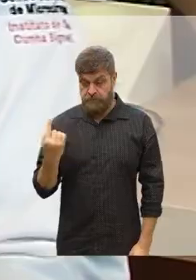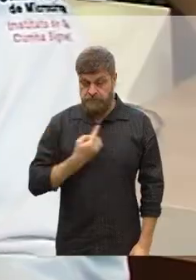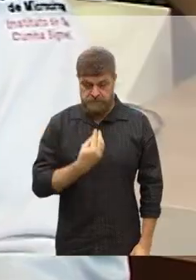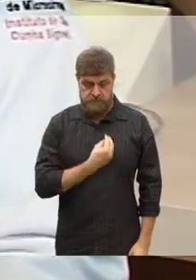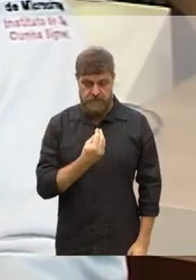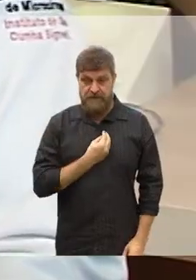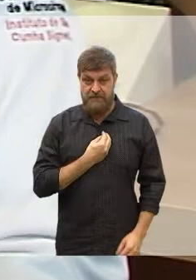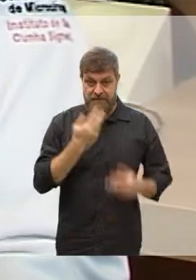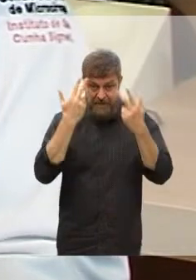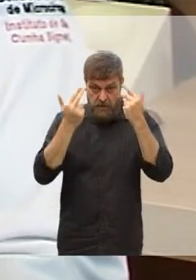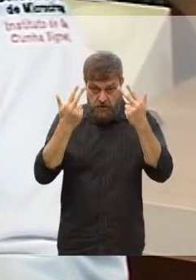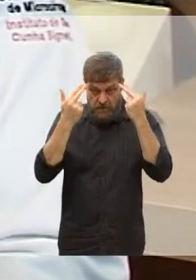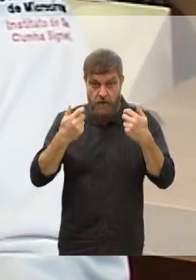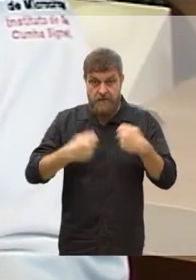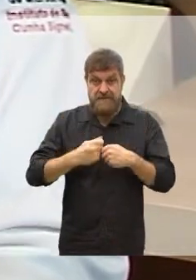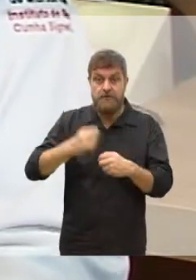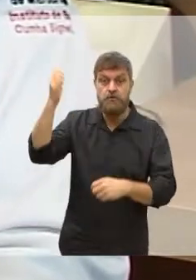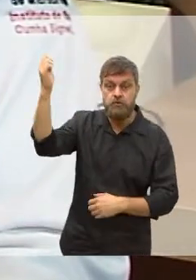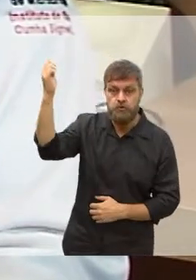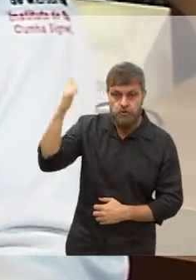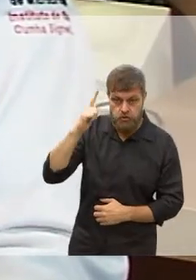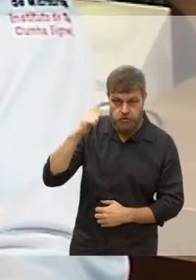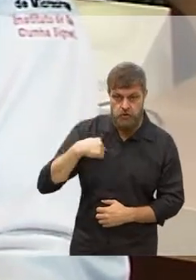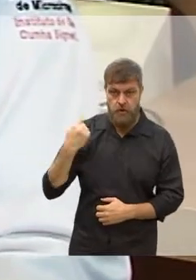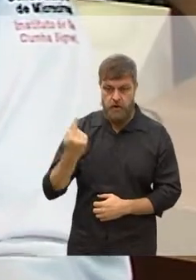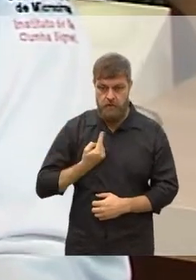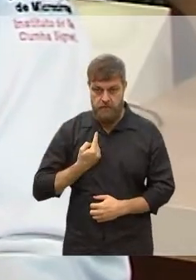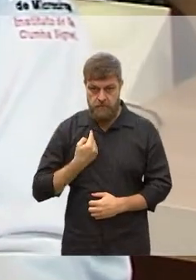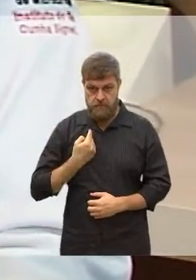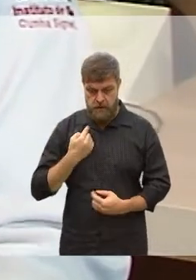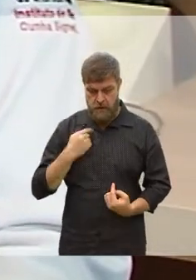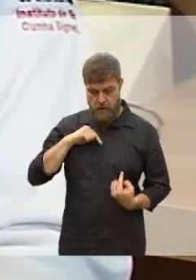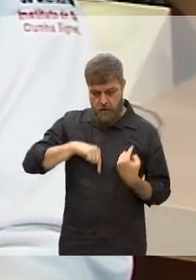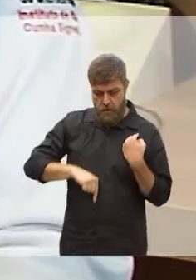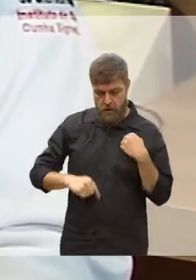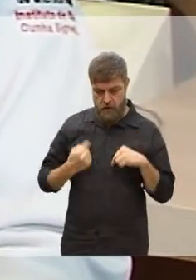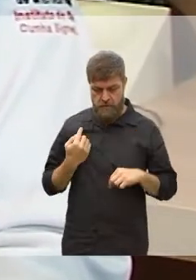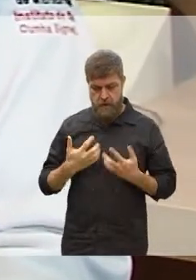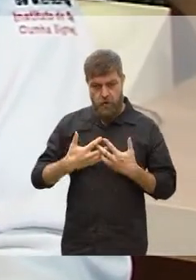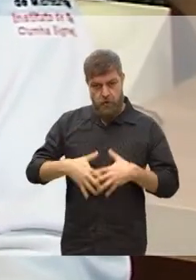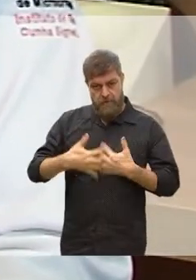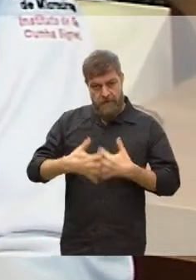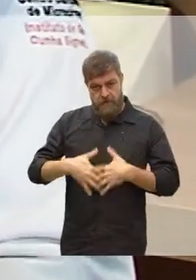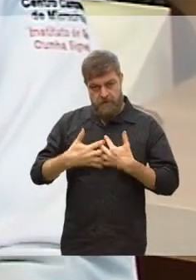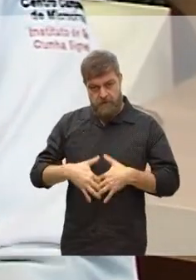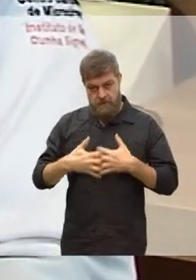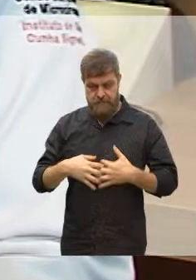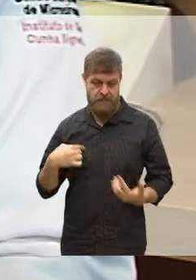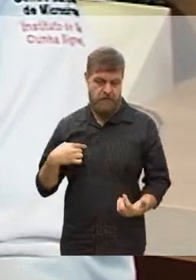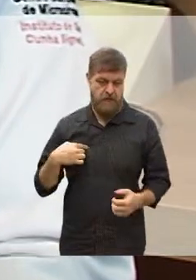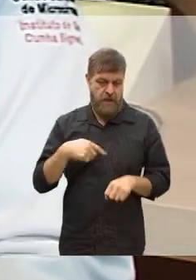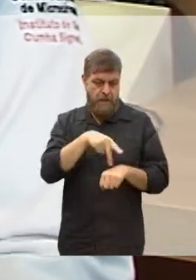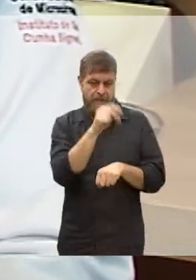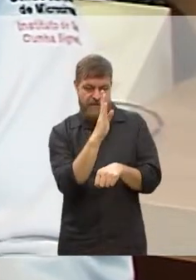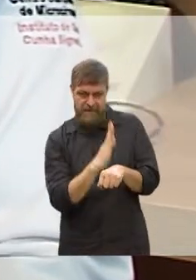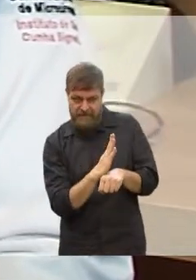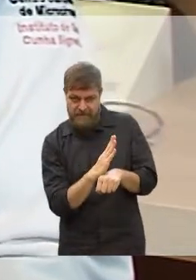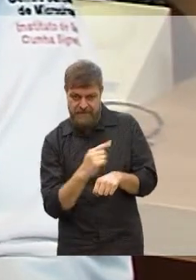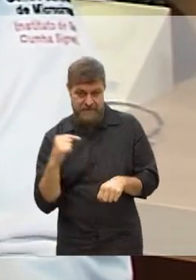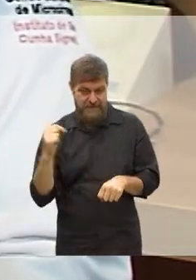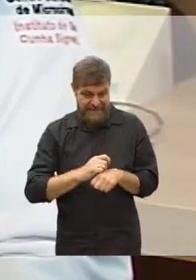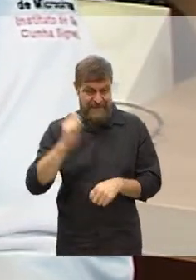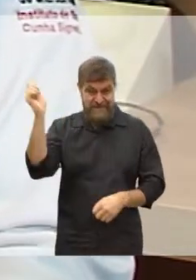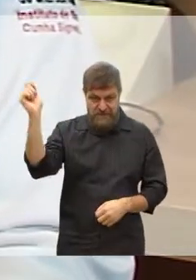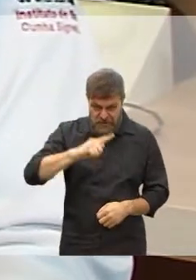vida, a gente depende da luz do sol para o metabolismo. Sim. Então, a gente, quando vive num país como o nosso, que é rico